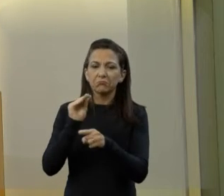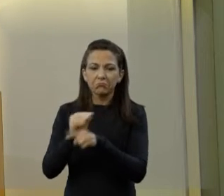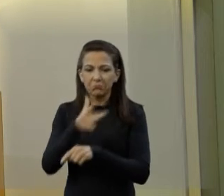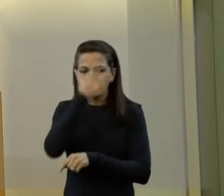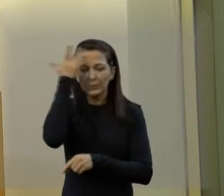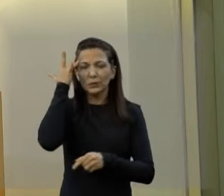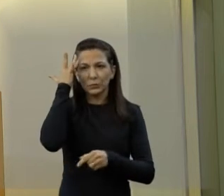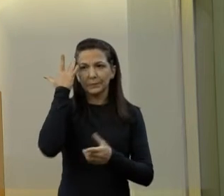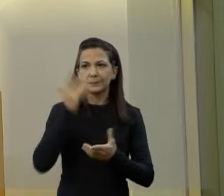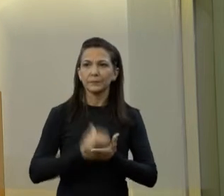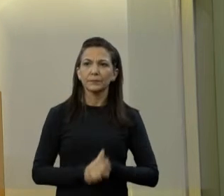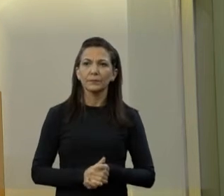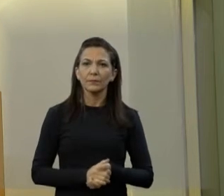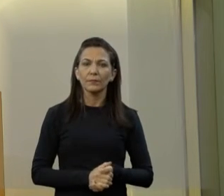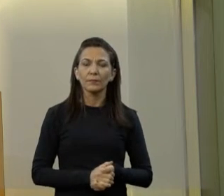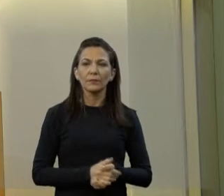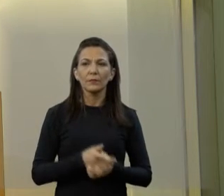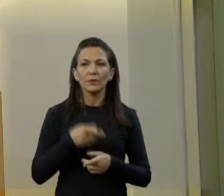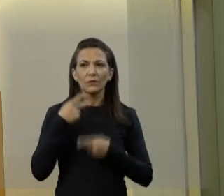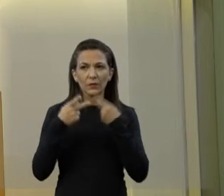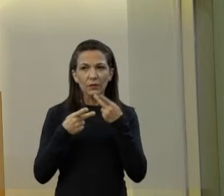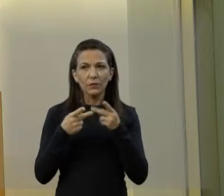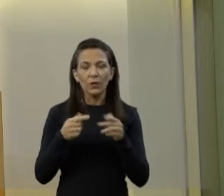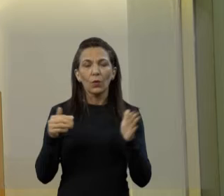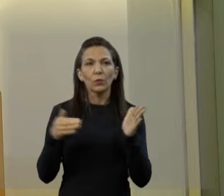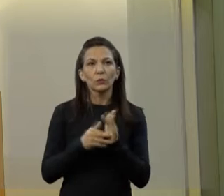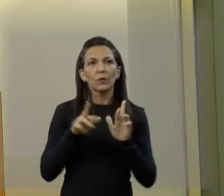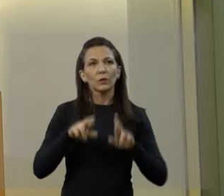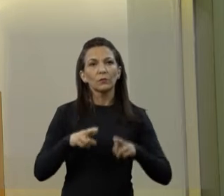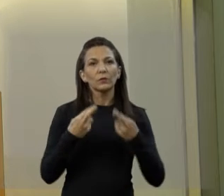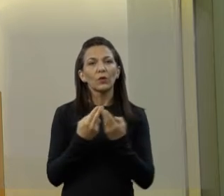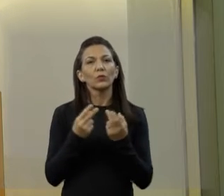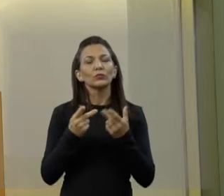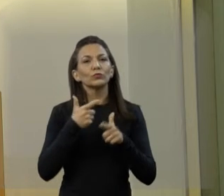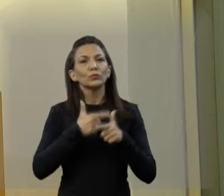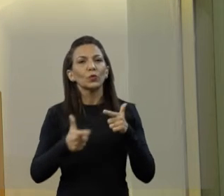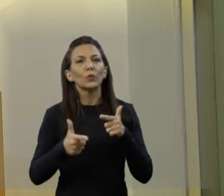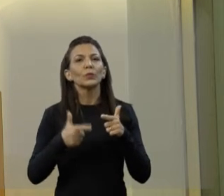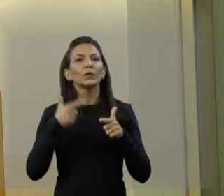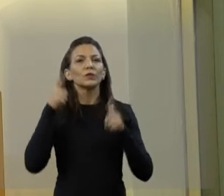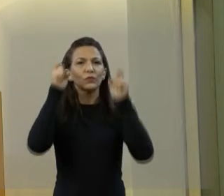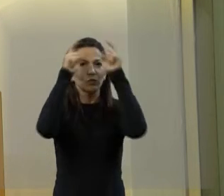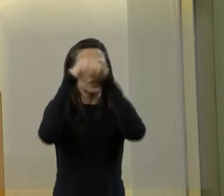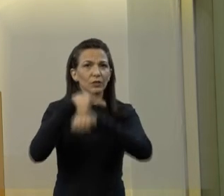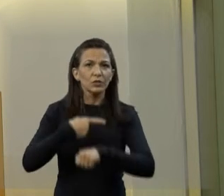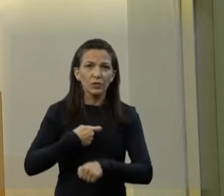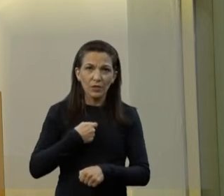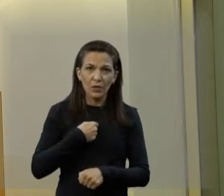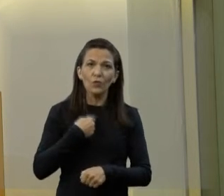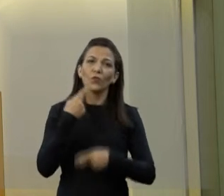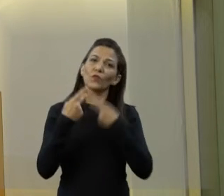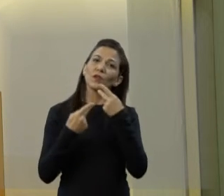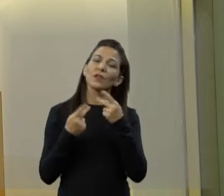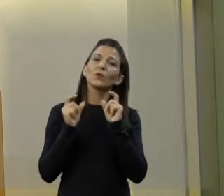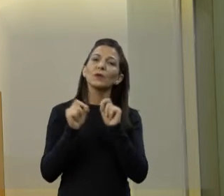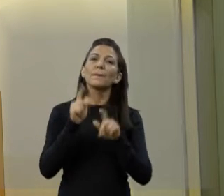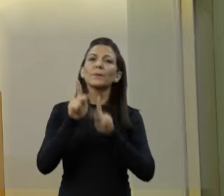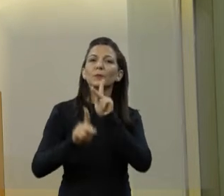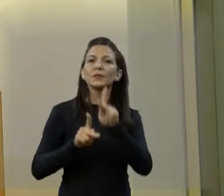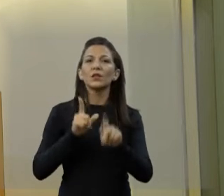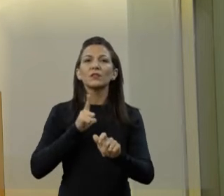ser humano eu já vinha falando na última sessão sobre a dificuldade que hoje é o povo tem